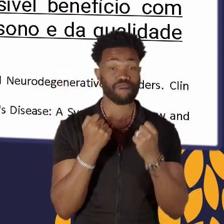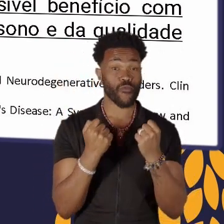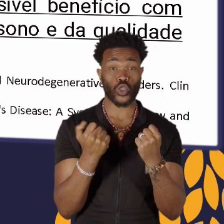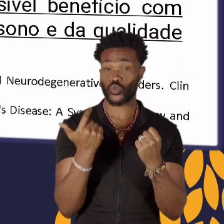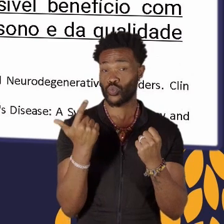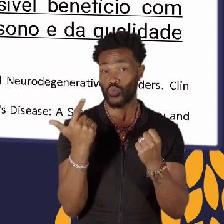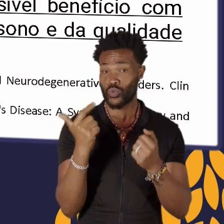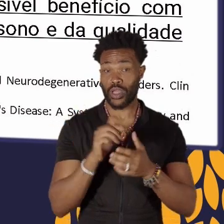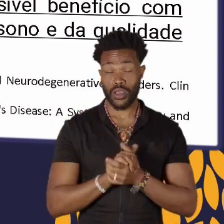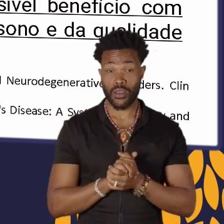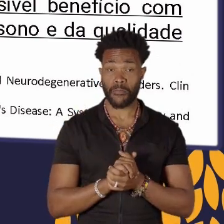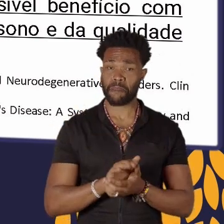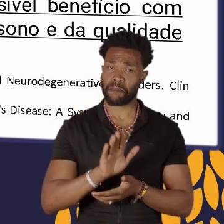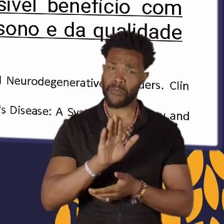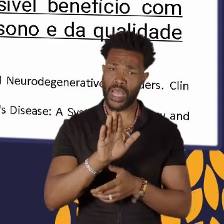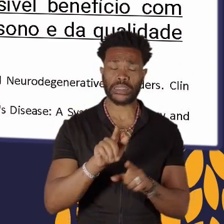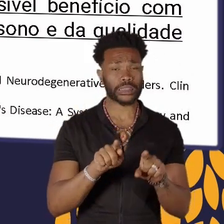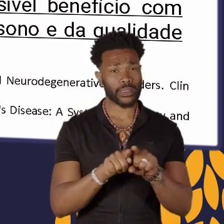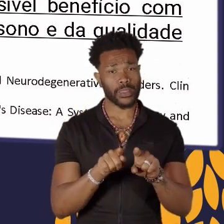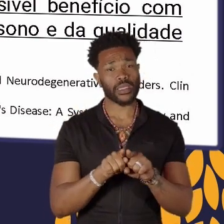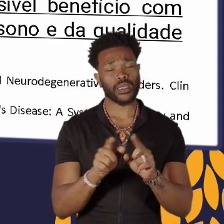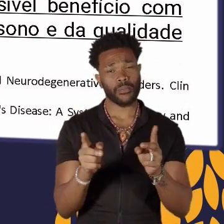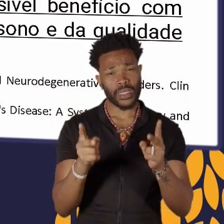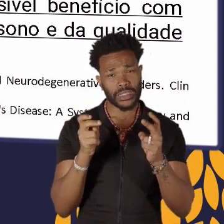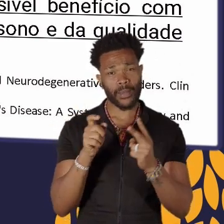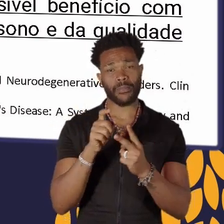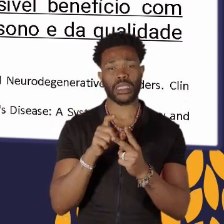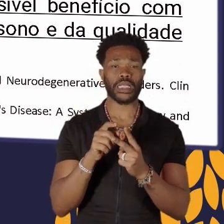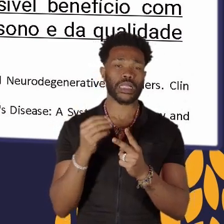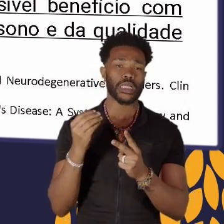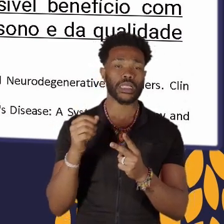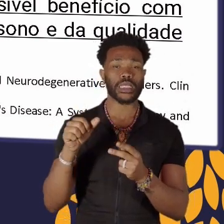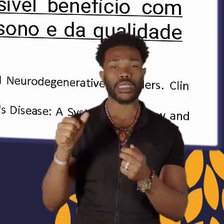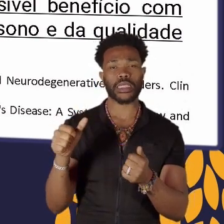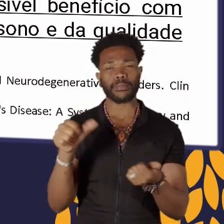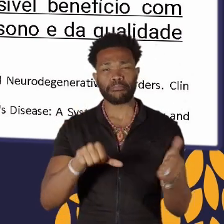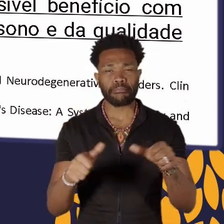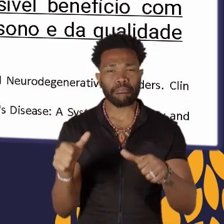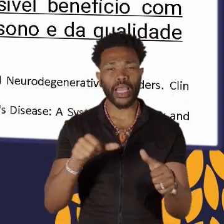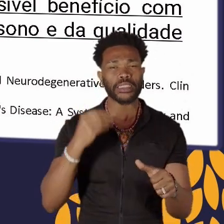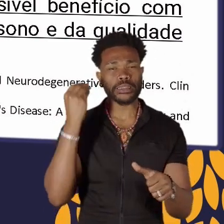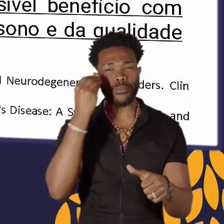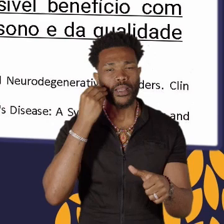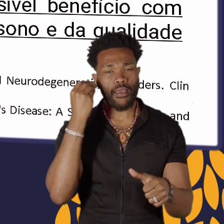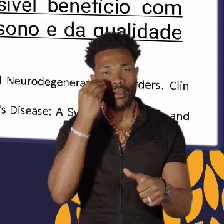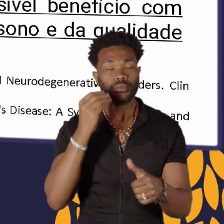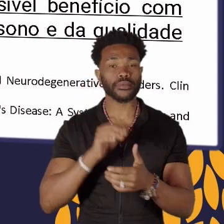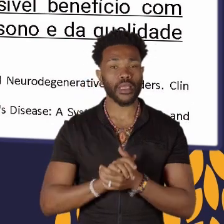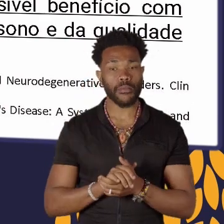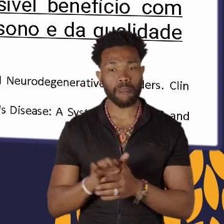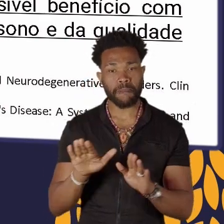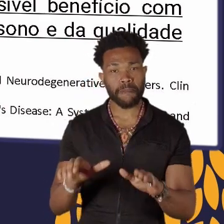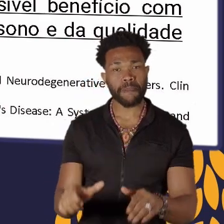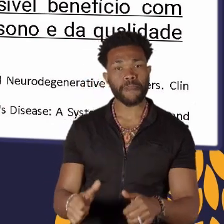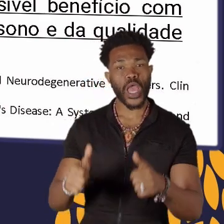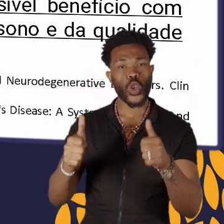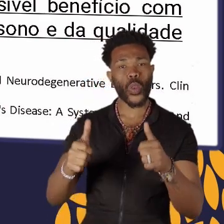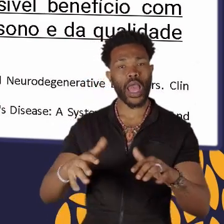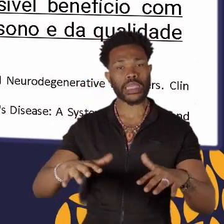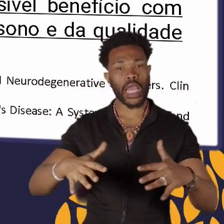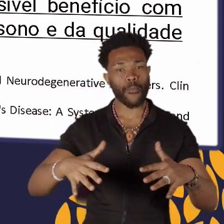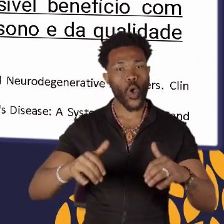sentido. No entanto, também se observa dos ensaios clínicos que foram realizados uma melhora na questão do tremor,